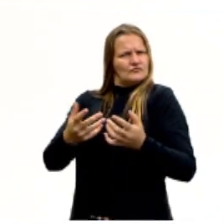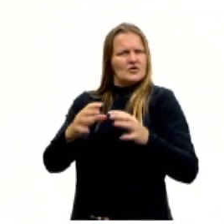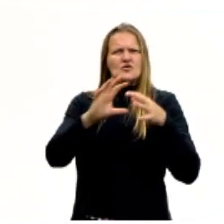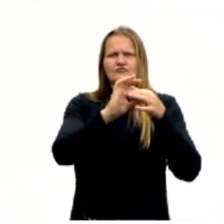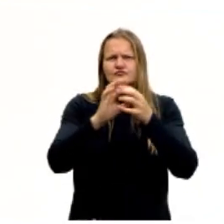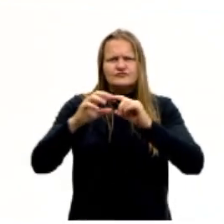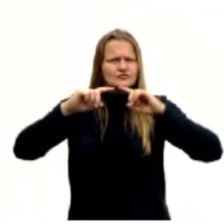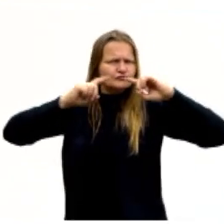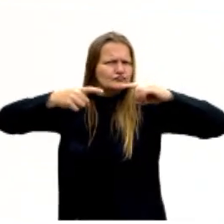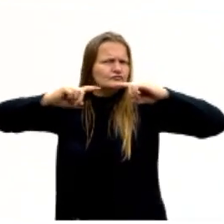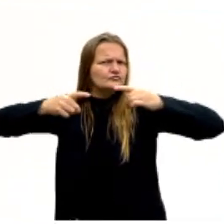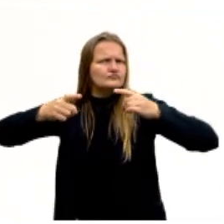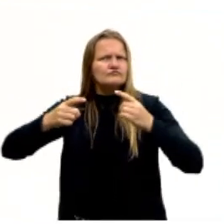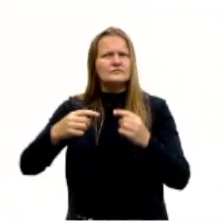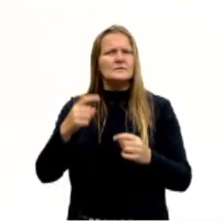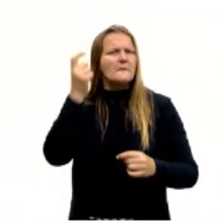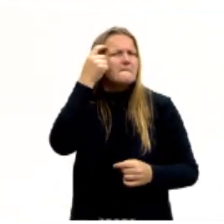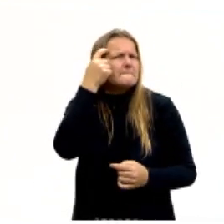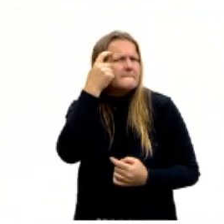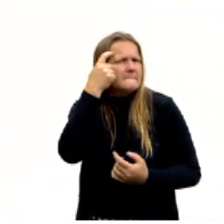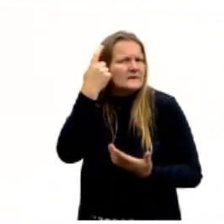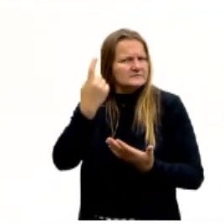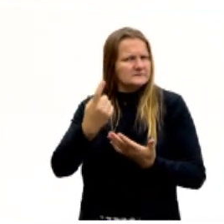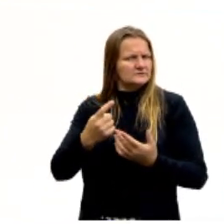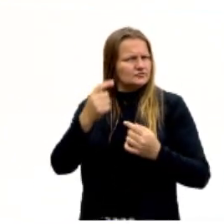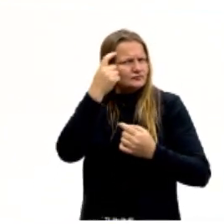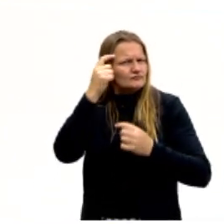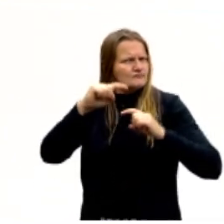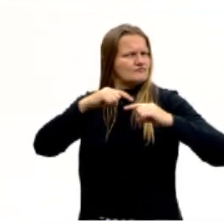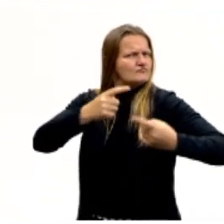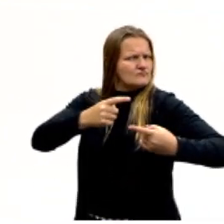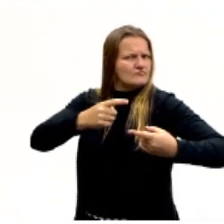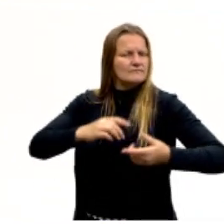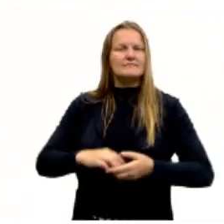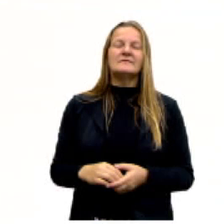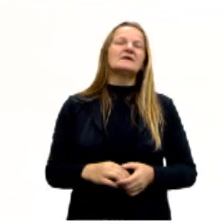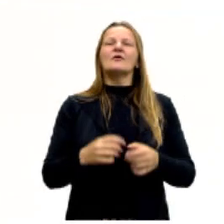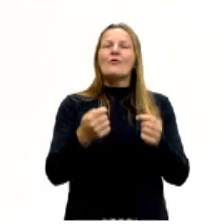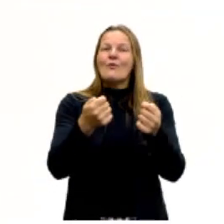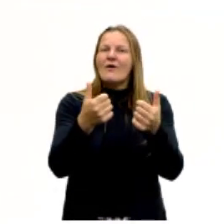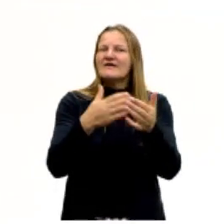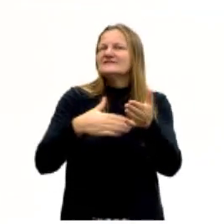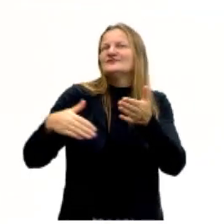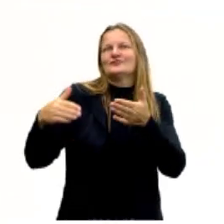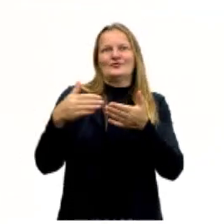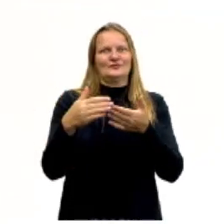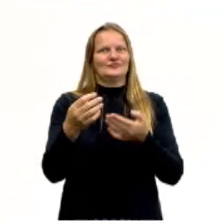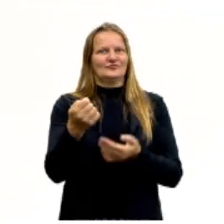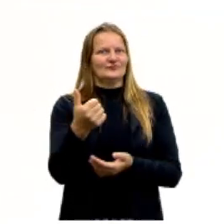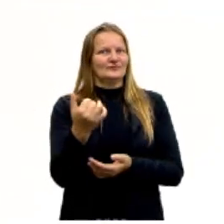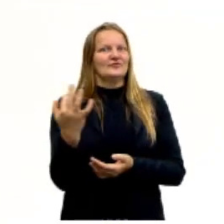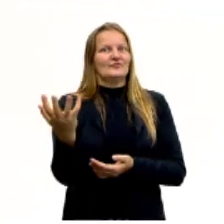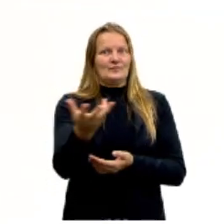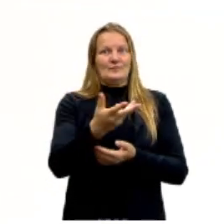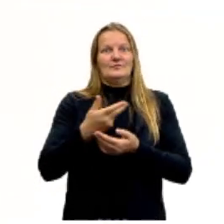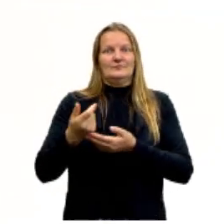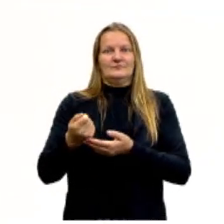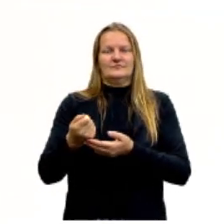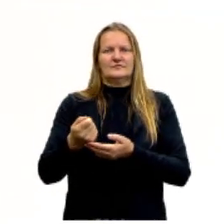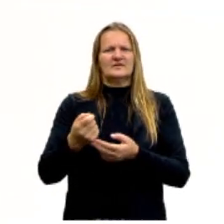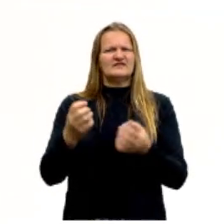contestadores claro que vamos pensar assim que a maioria era